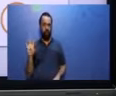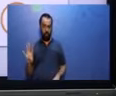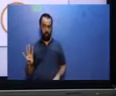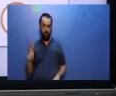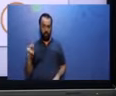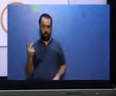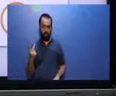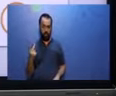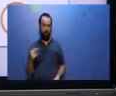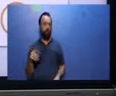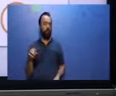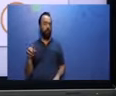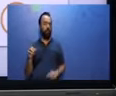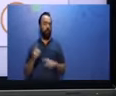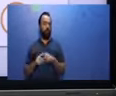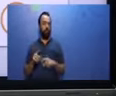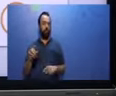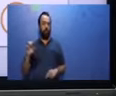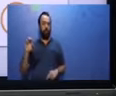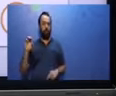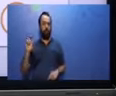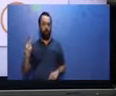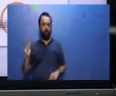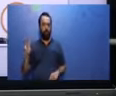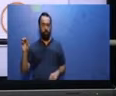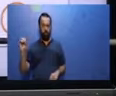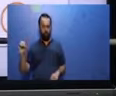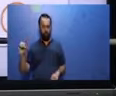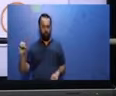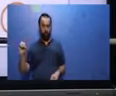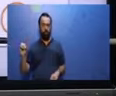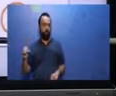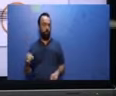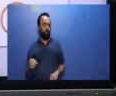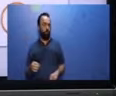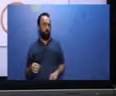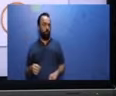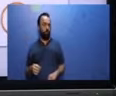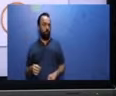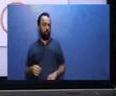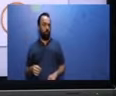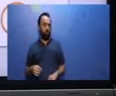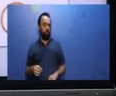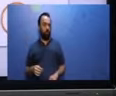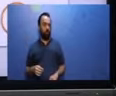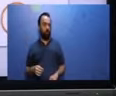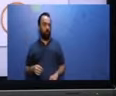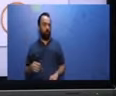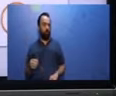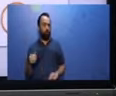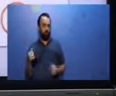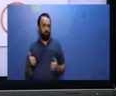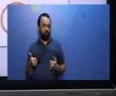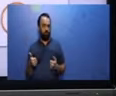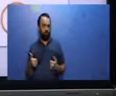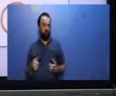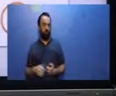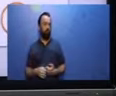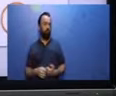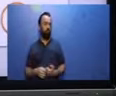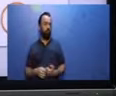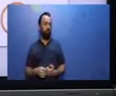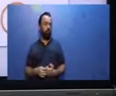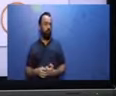quatro hidrogênio mas duas vezes 12 oxigênio ficaria a quantidade certa de